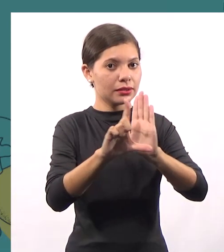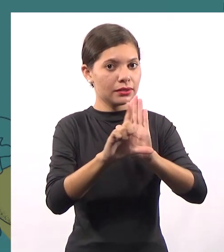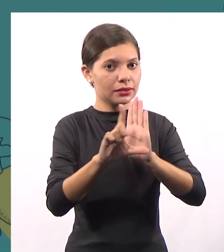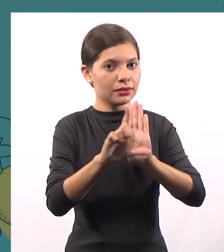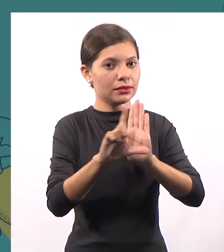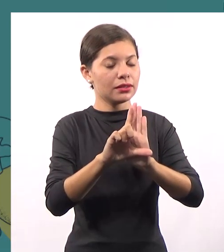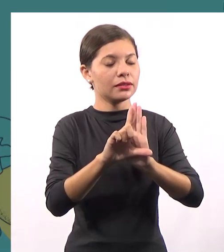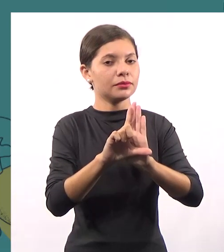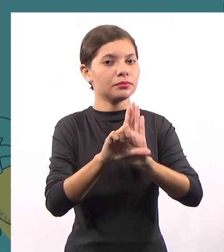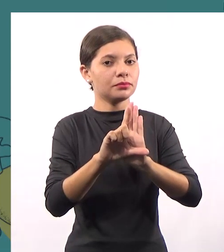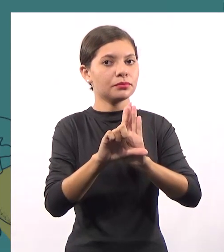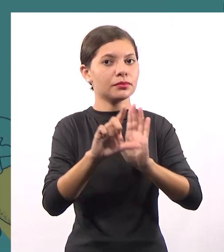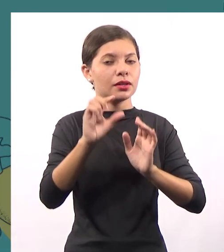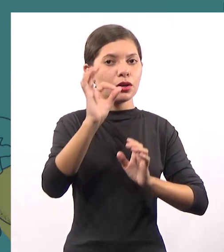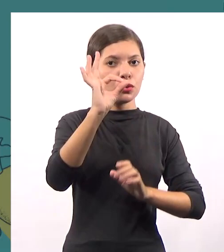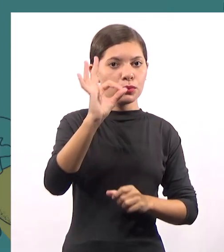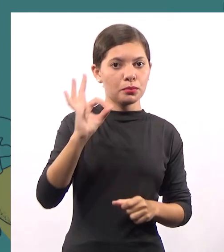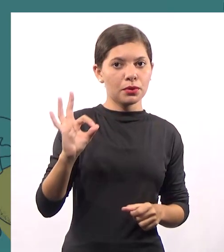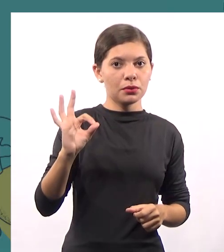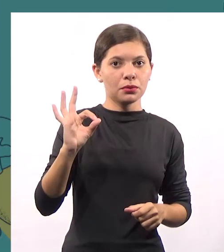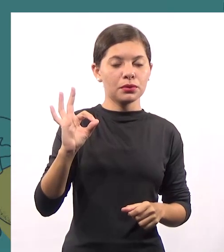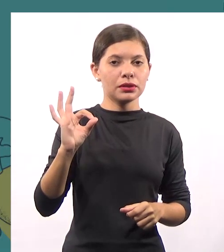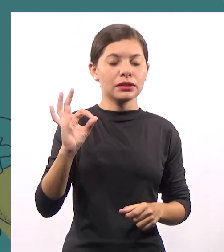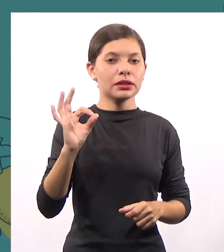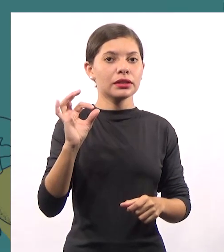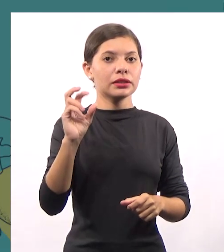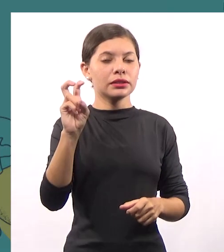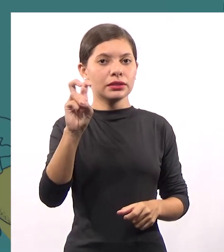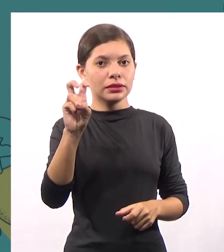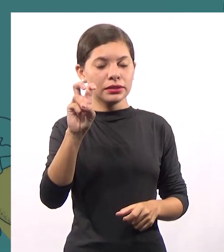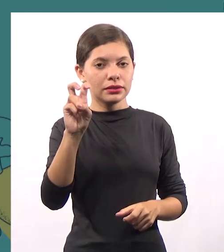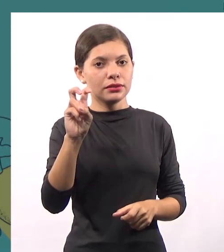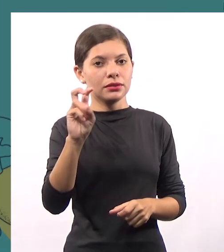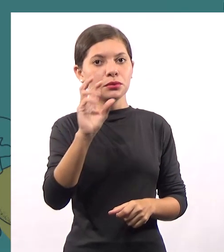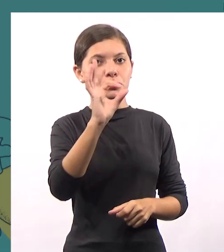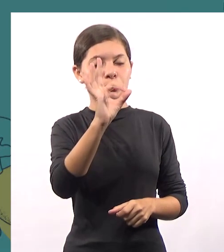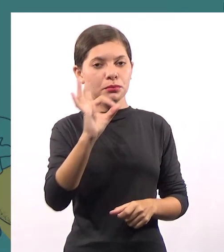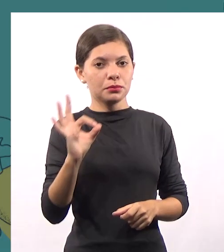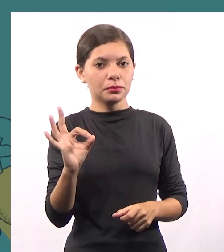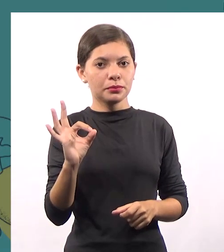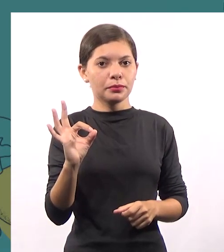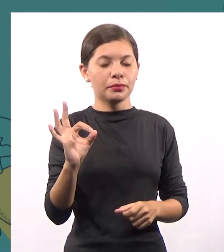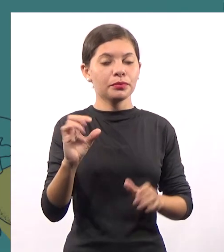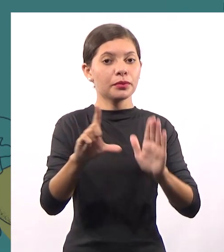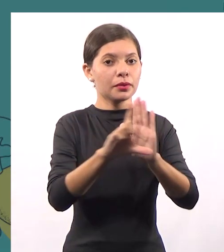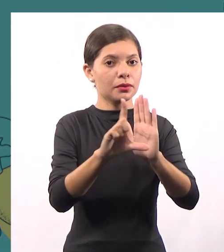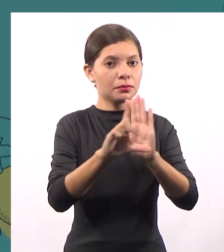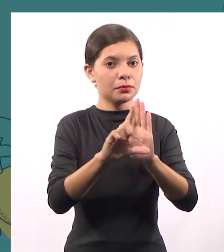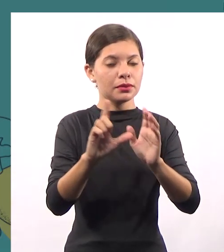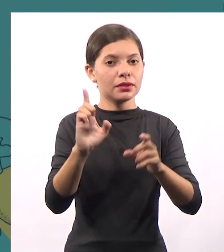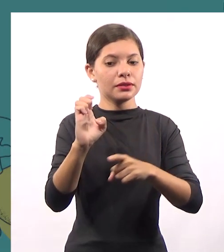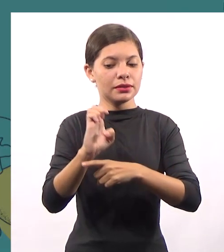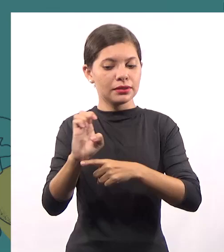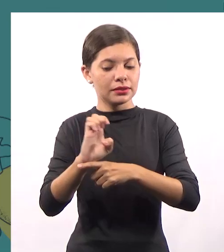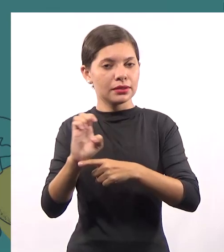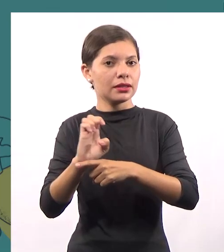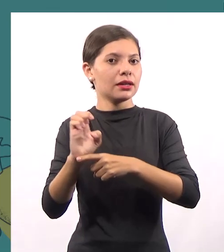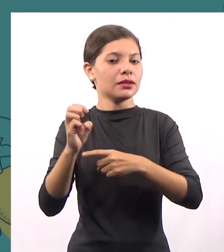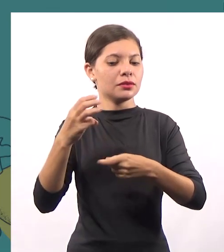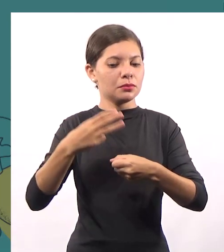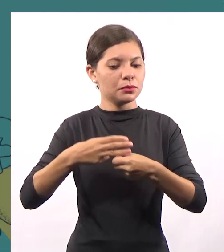Educação Nacional. Tem uma cota de 5%, então definido por lei, os estados e os municípios precisam investir